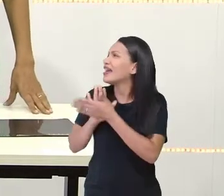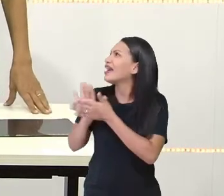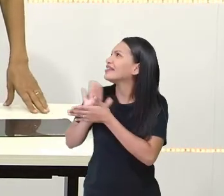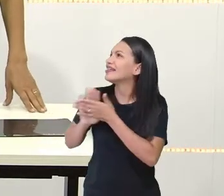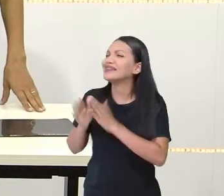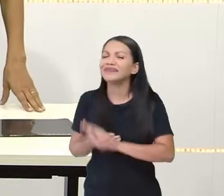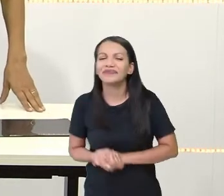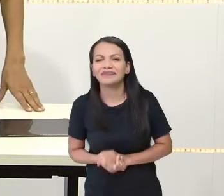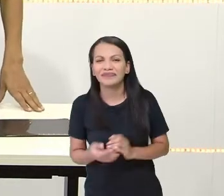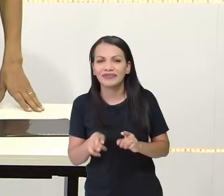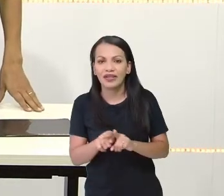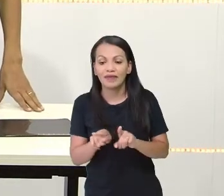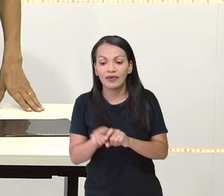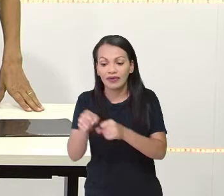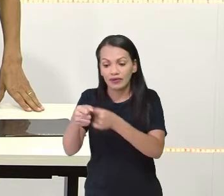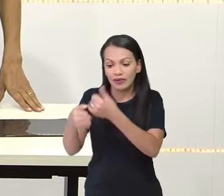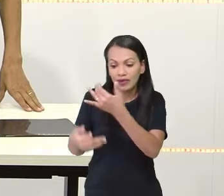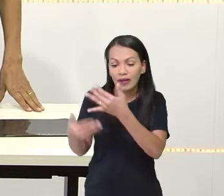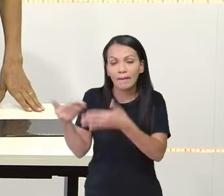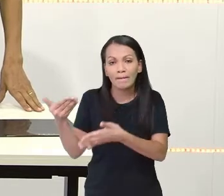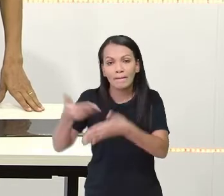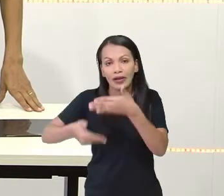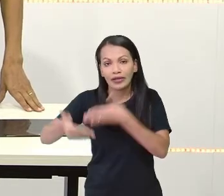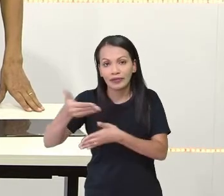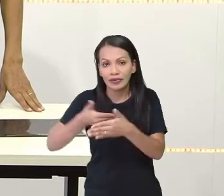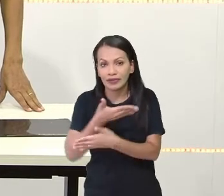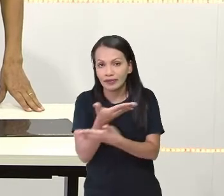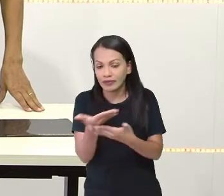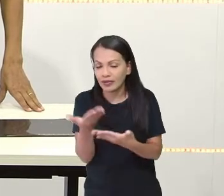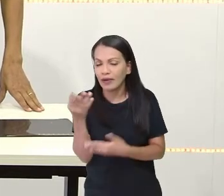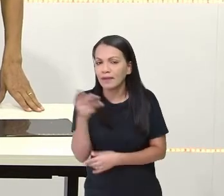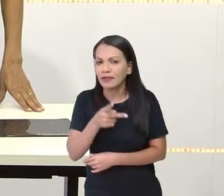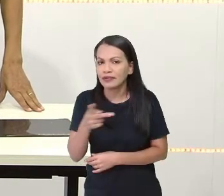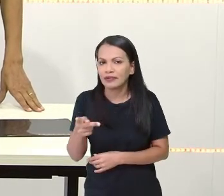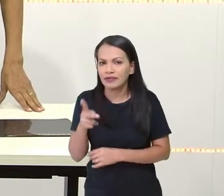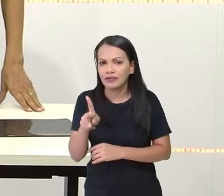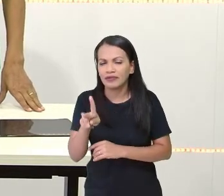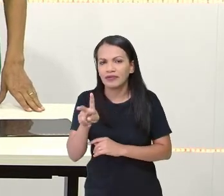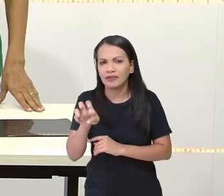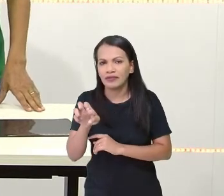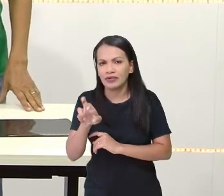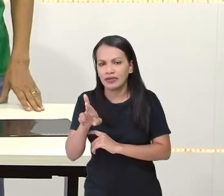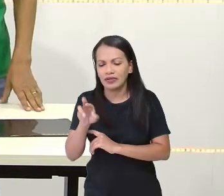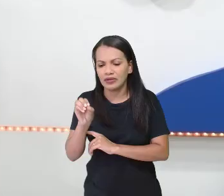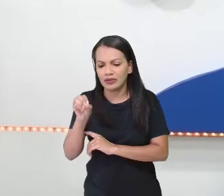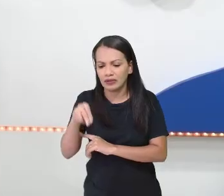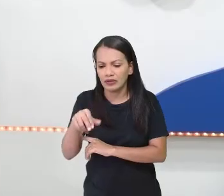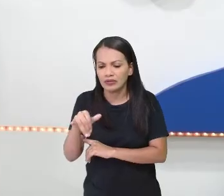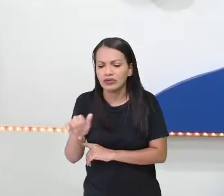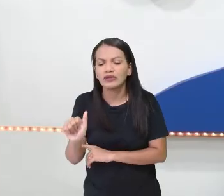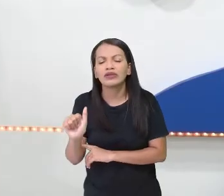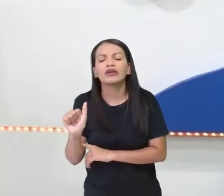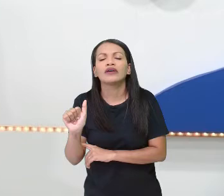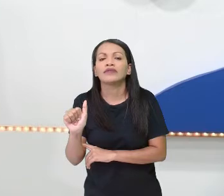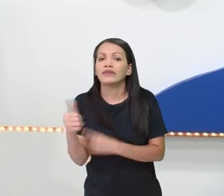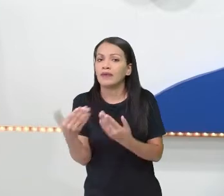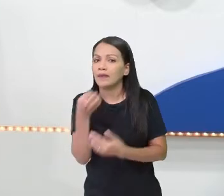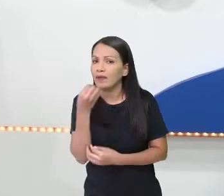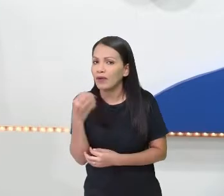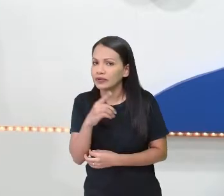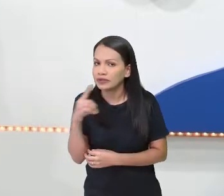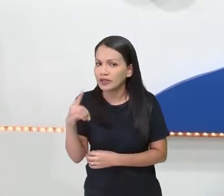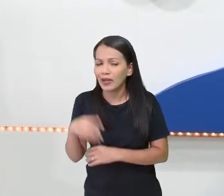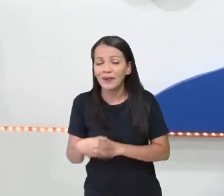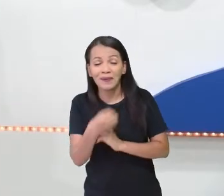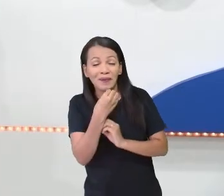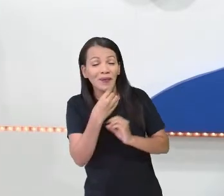verificar a participação de vocês, está a professora Verônica. Bom dia, professora. Bom dia, professora Esté.